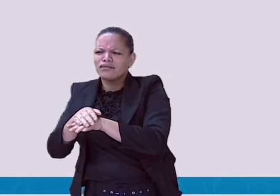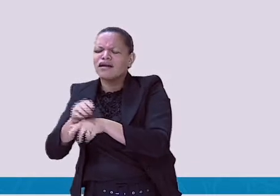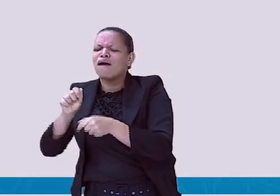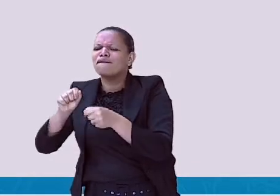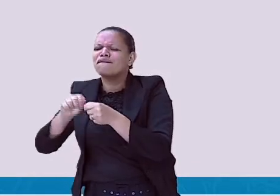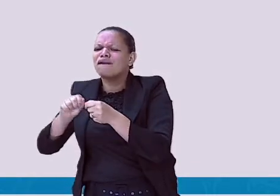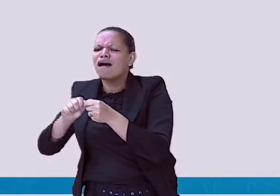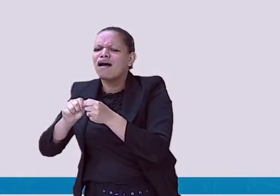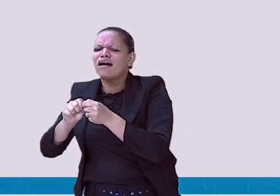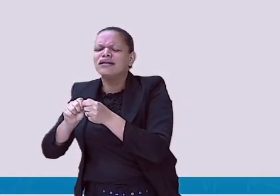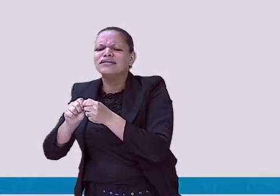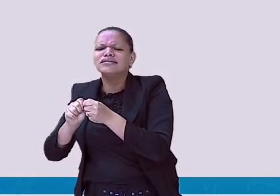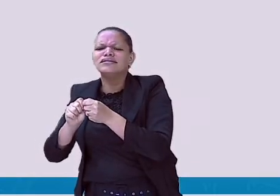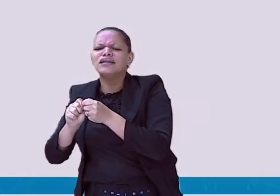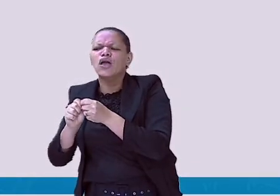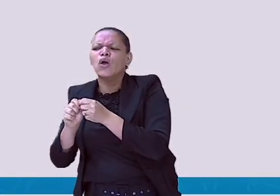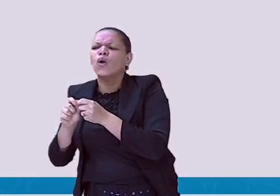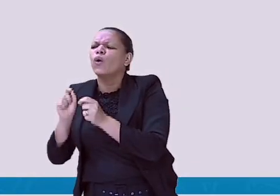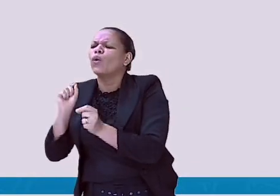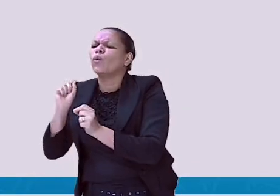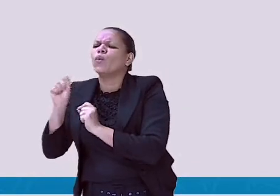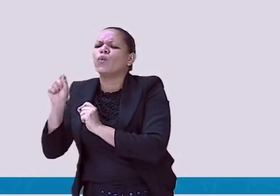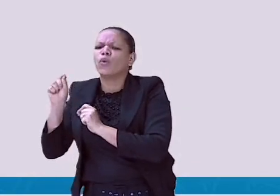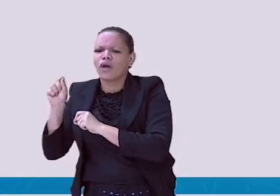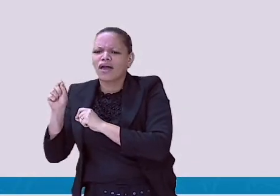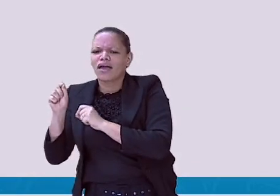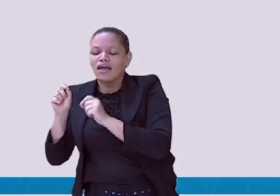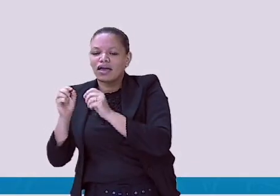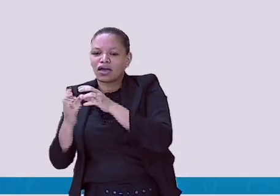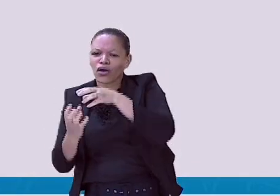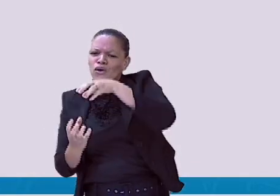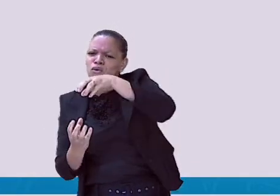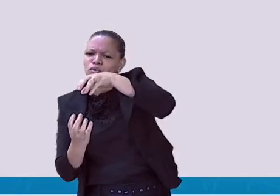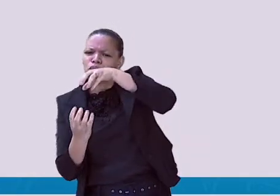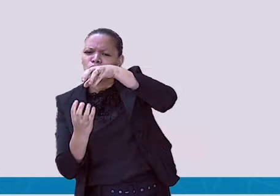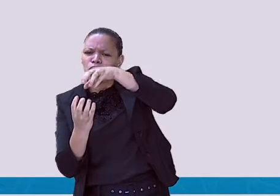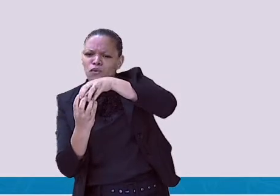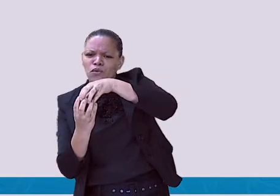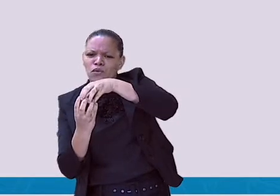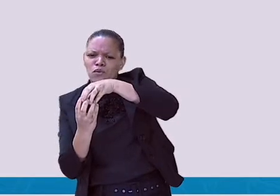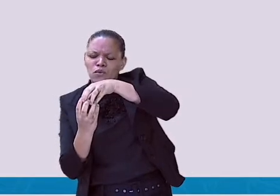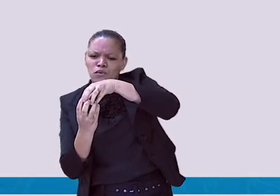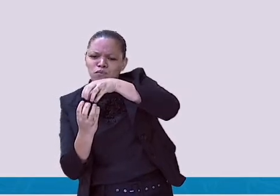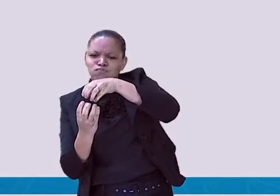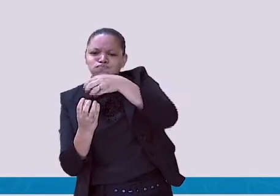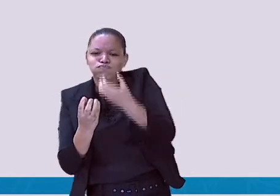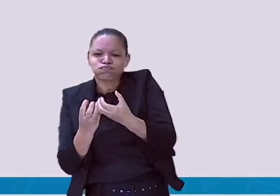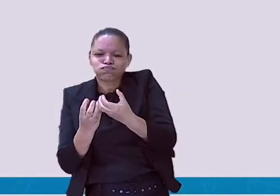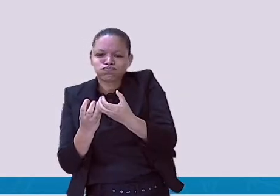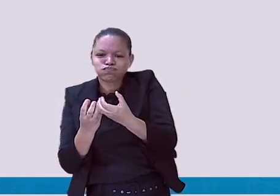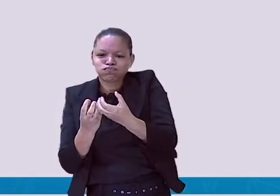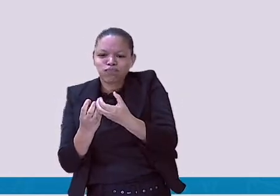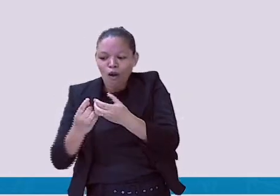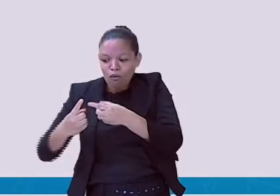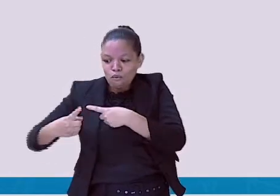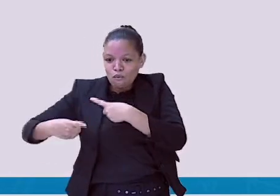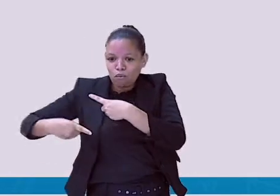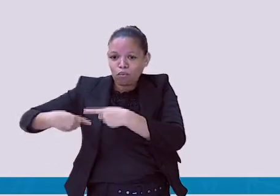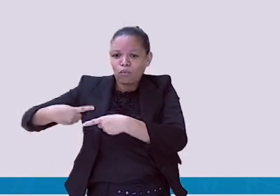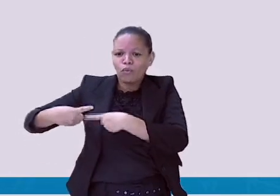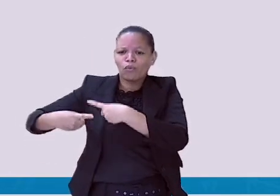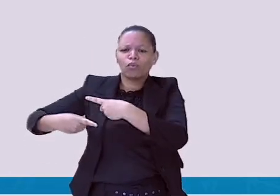você respondeu de acordo com o texto, quando o momento da reprodução,